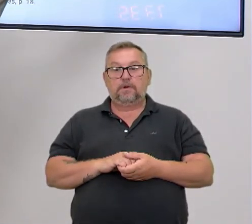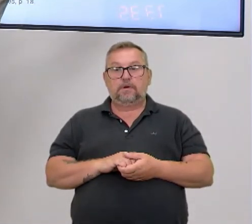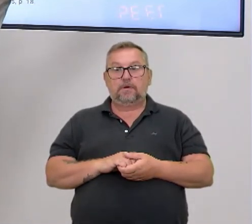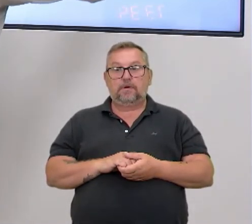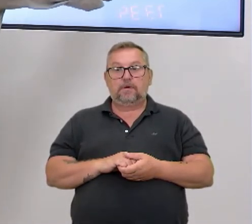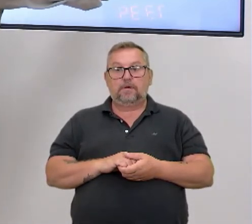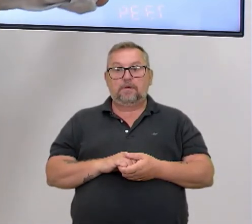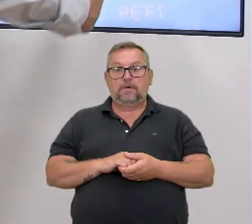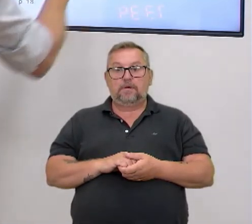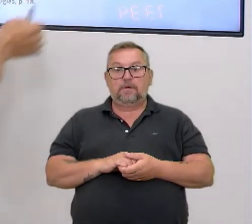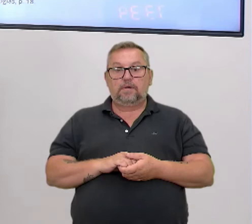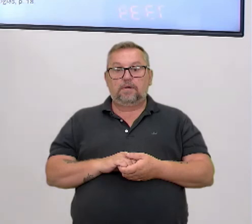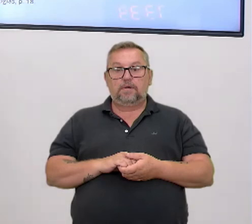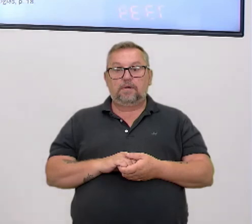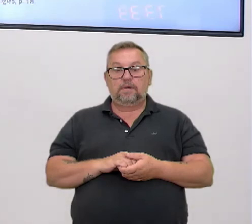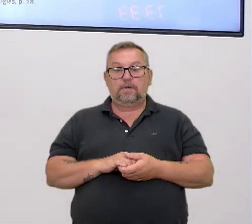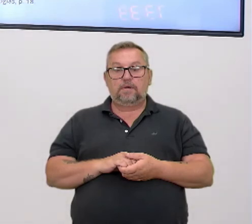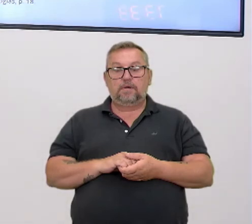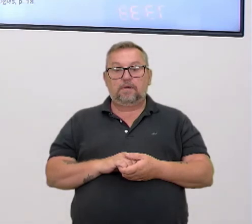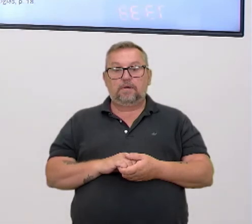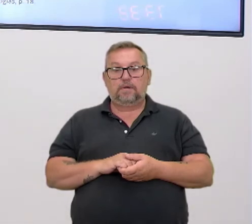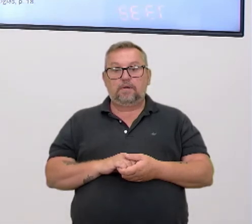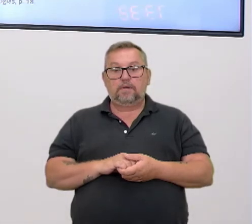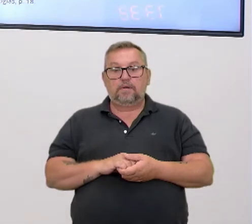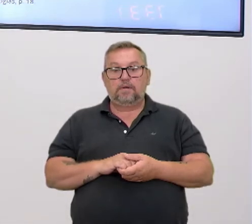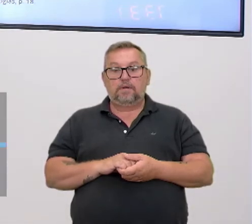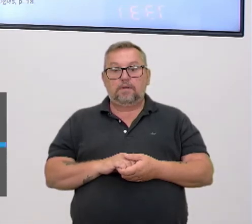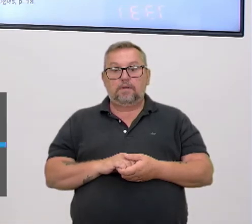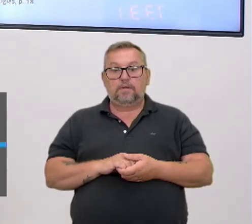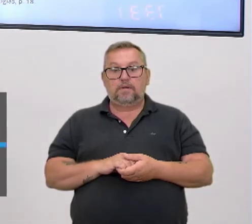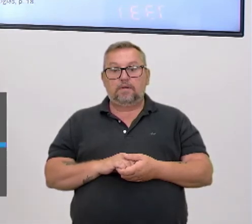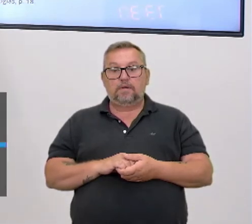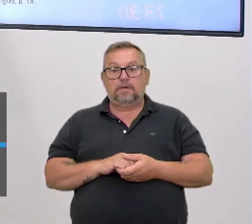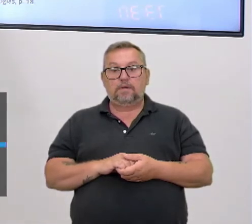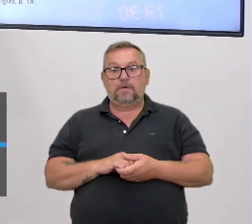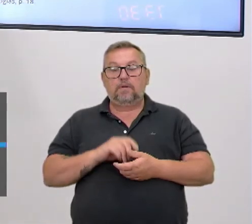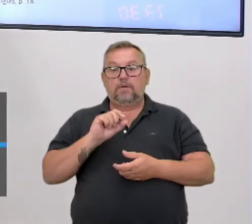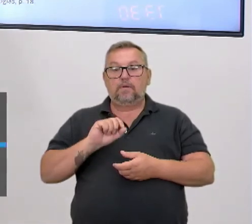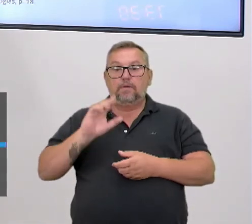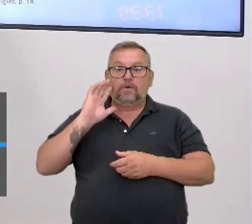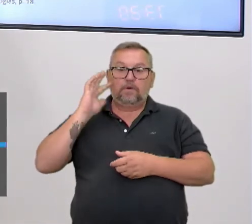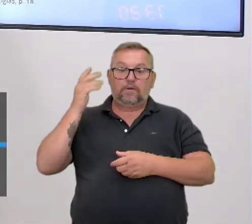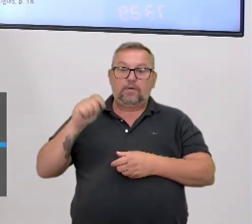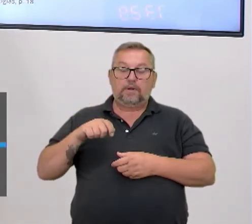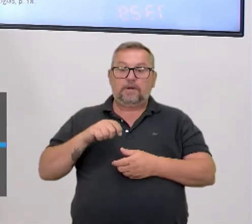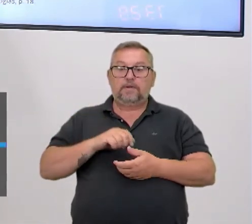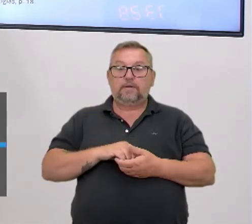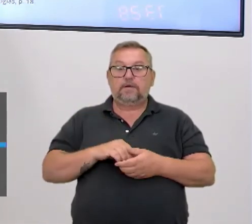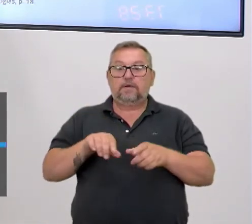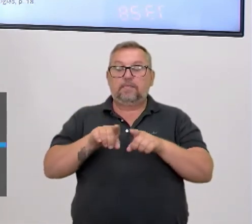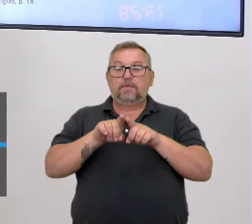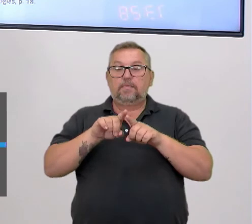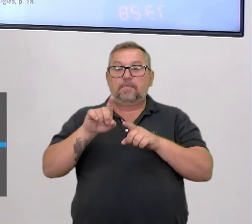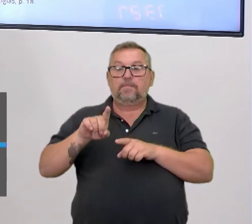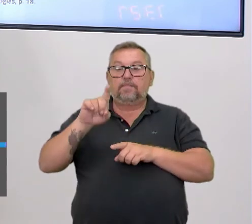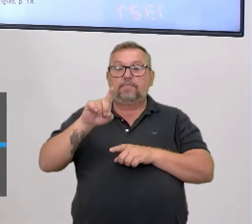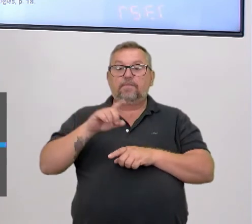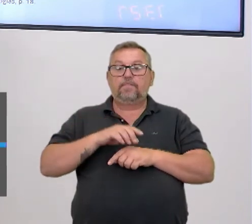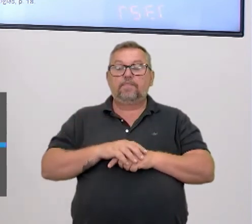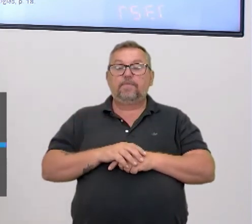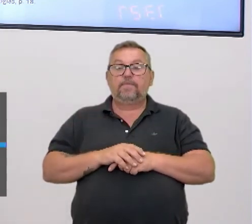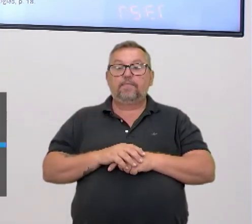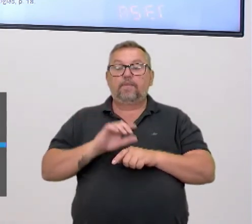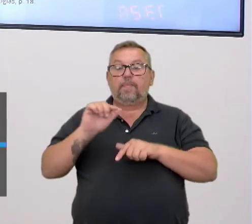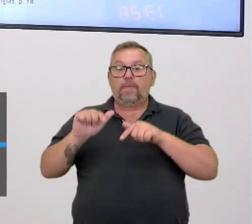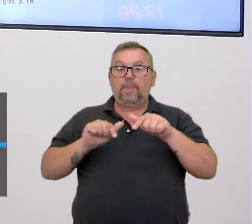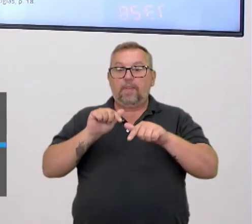aqui. E aí, veja, se ele tem ocupação, ainda o que acontece? Ele pode ir para essa situação aqui. Ele